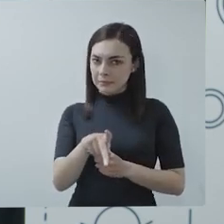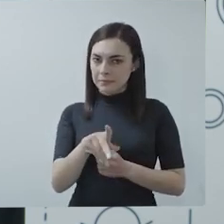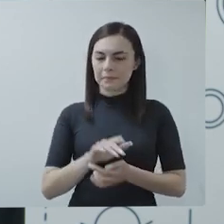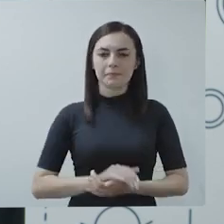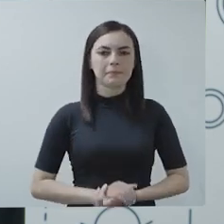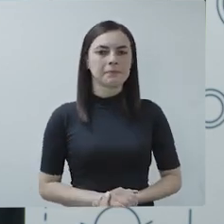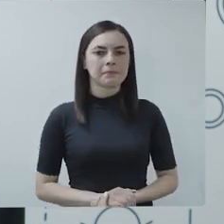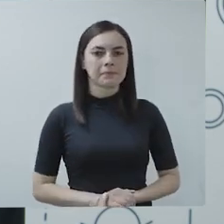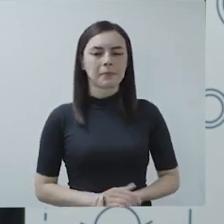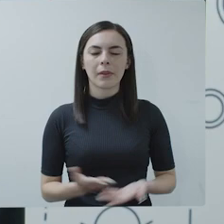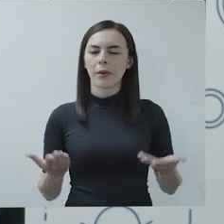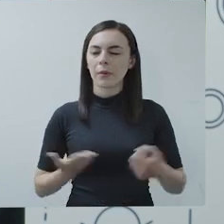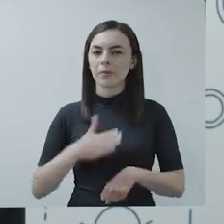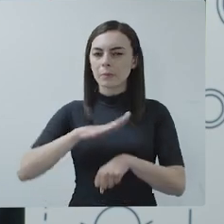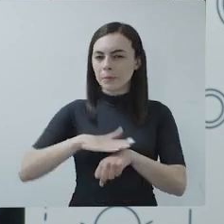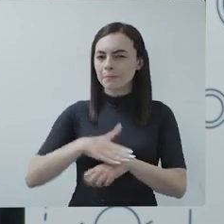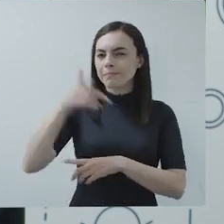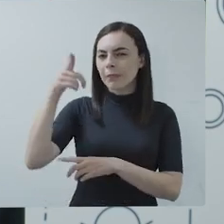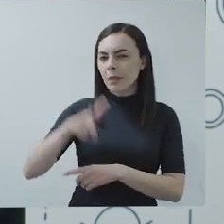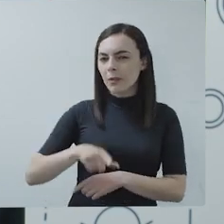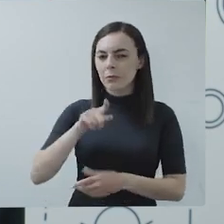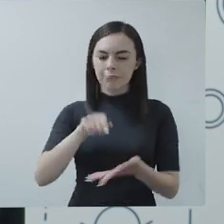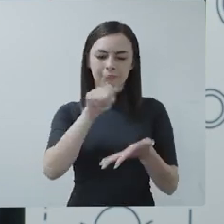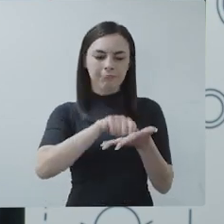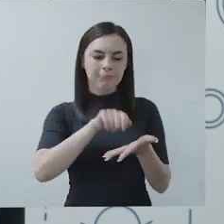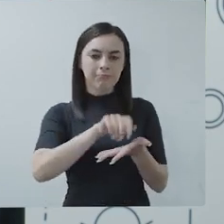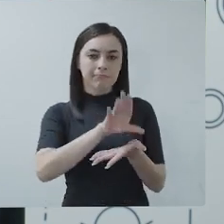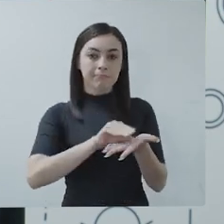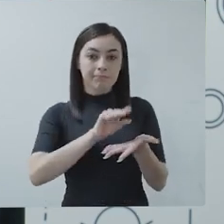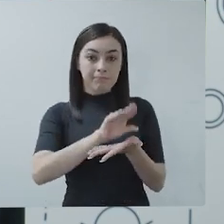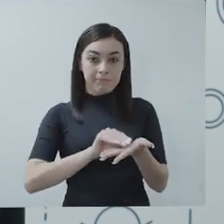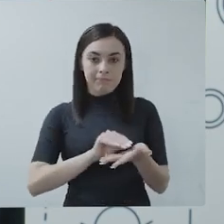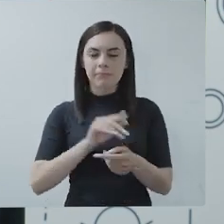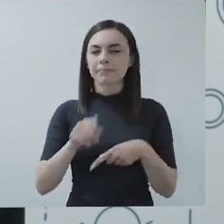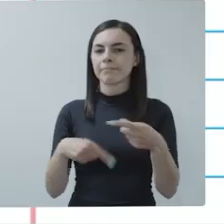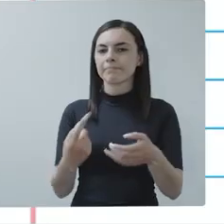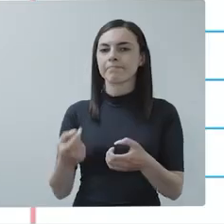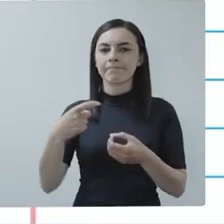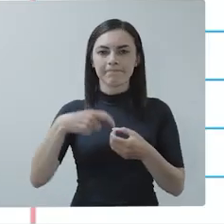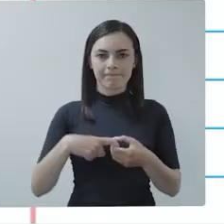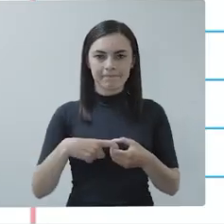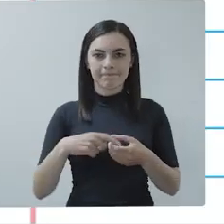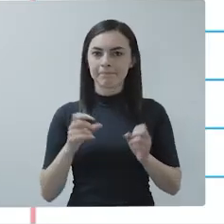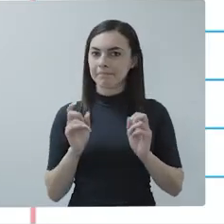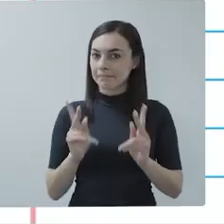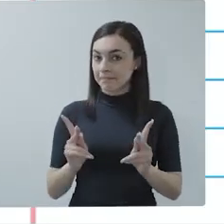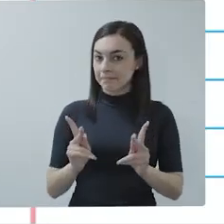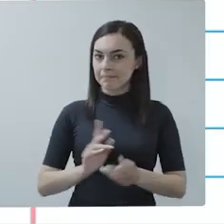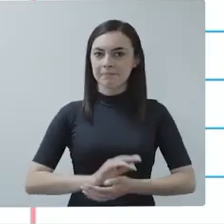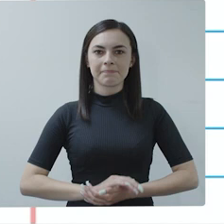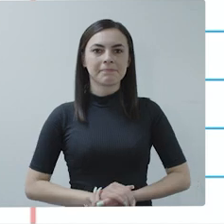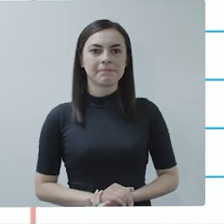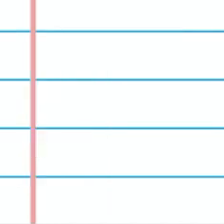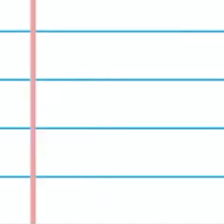P. Vou dar mais um tempinho para vocês fazerem esse registro no caderno e a gente já retorna, tá bom?